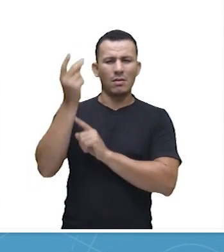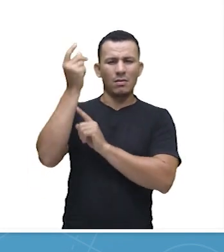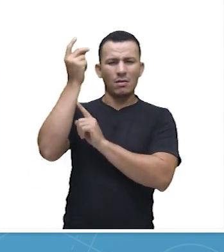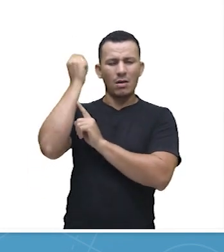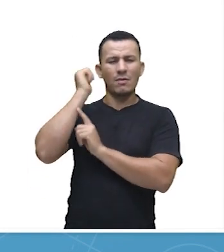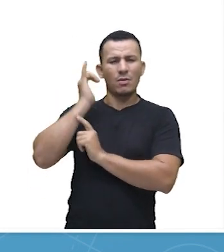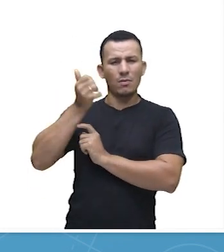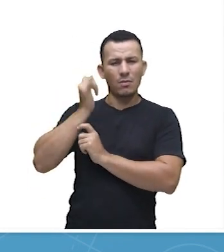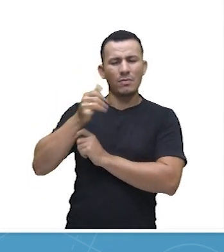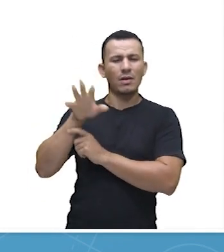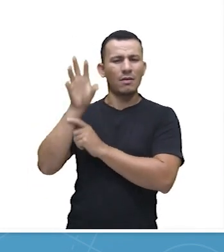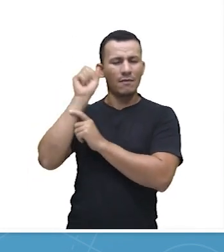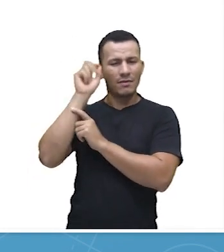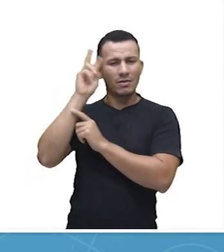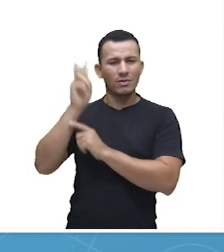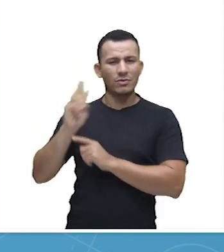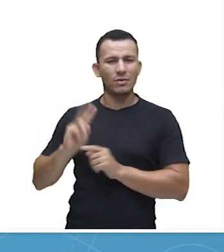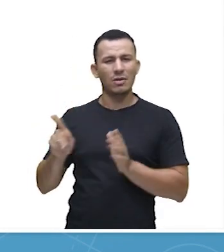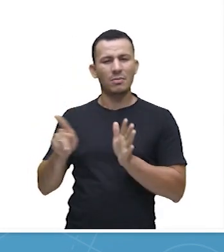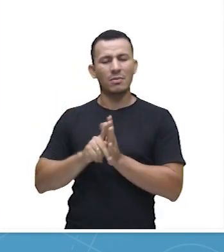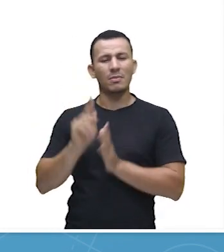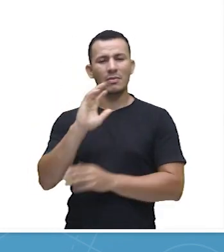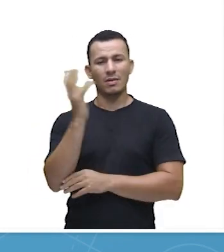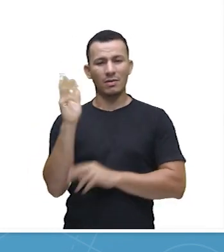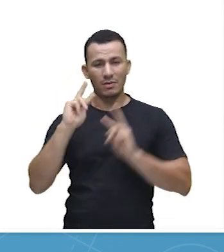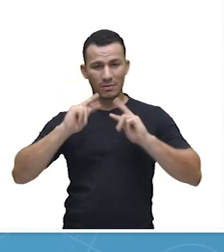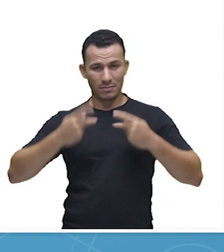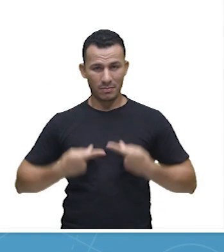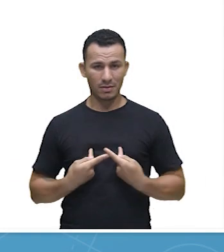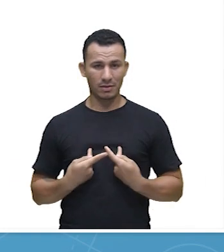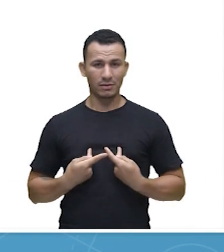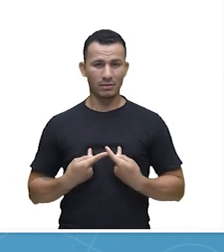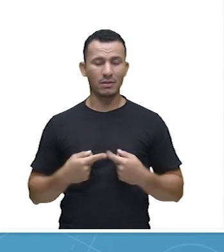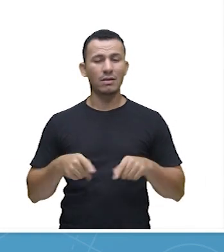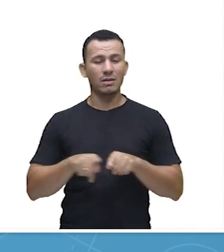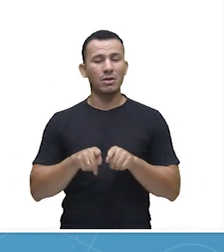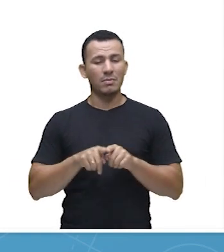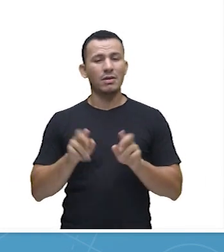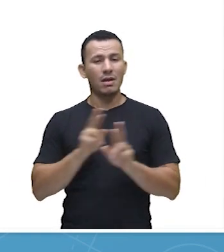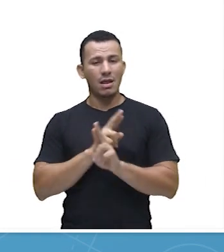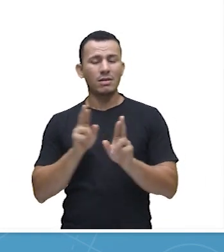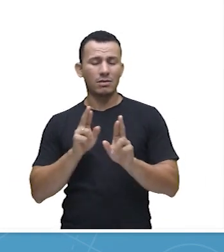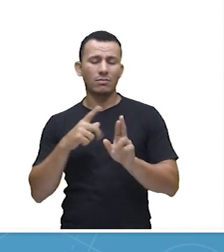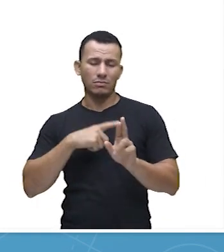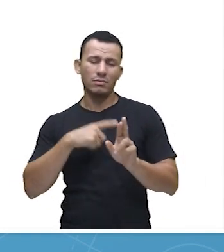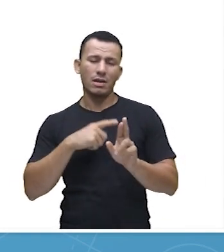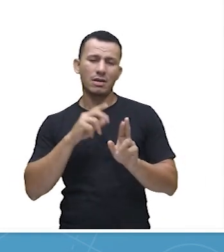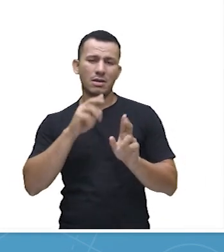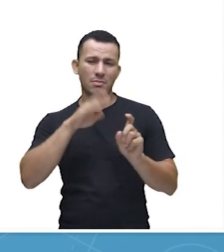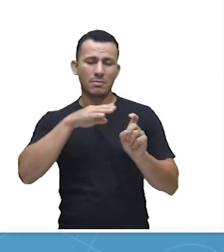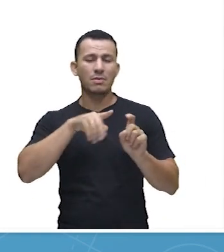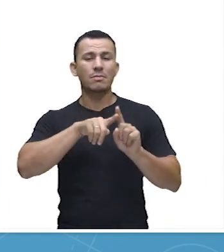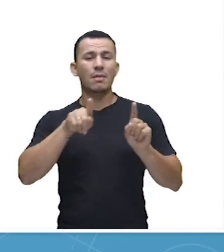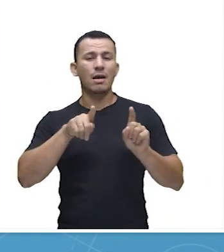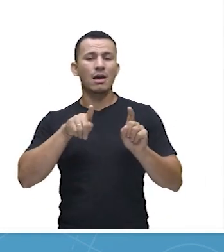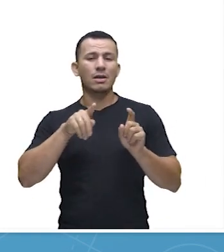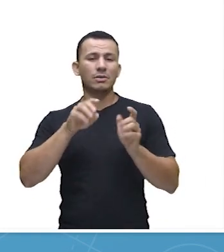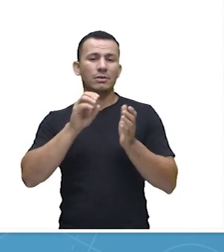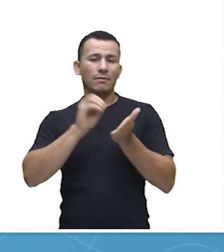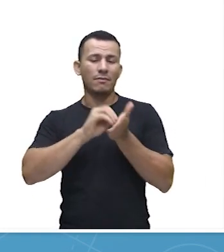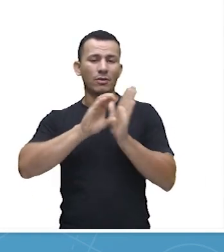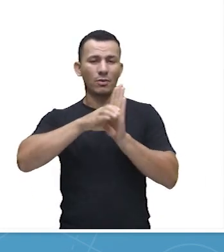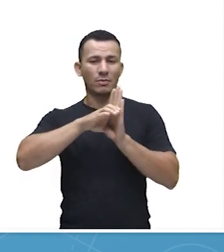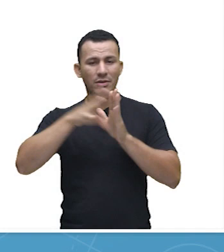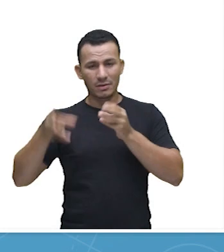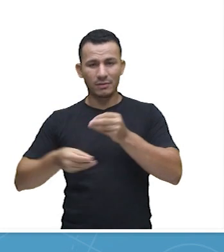ouvir histórias inerentes à natureza humana. Tem até relação com a ideia de mito, mas seria um conceito incompleto a letra E.